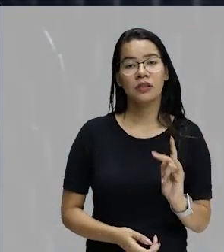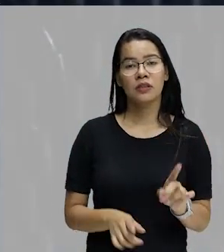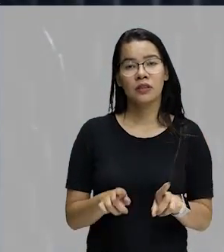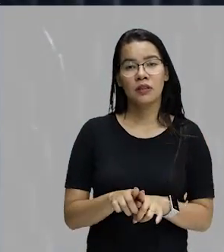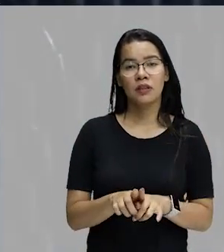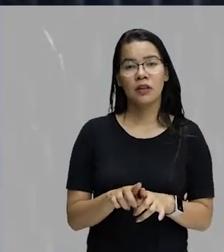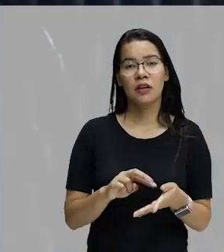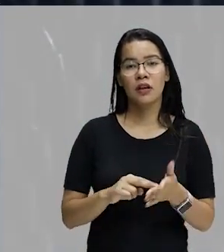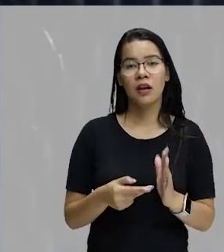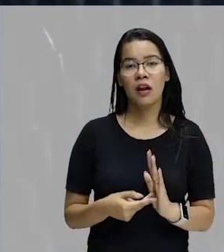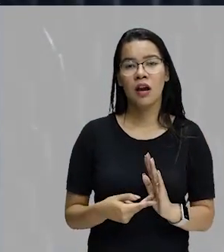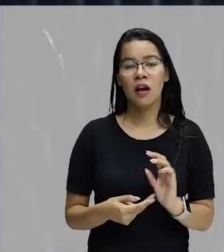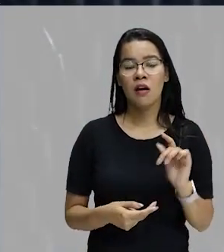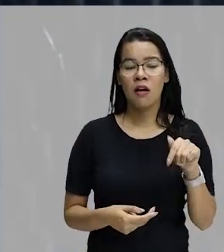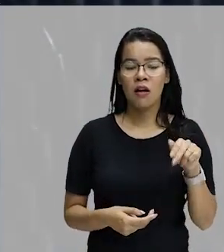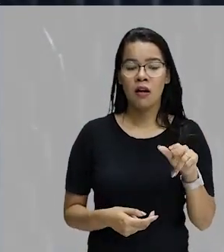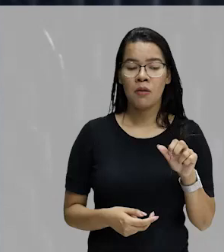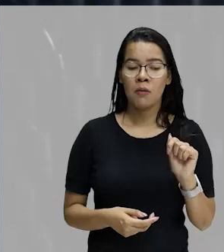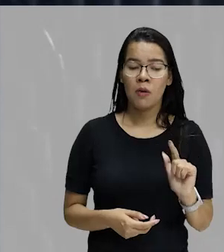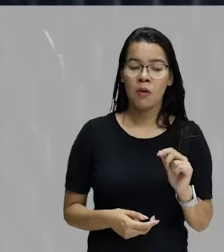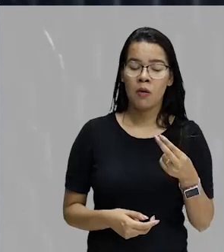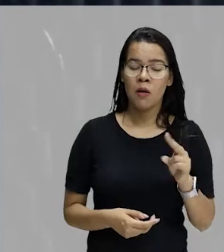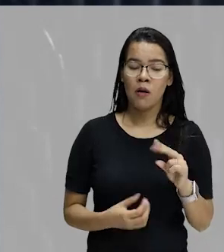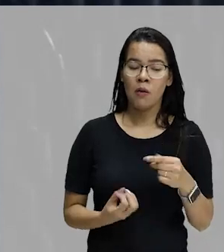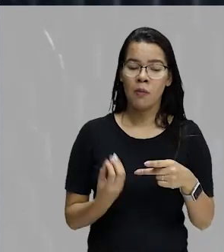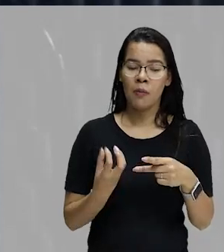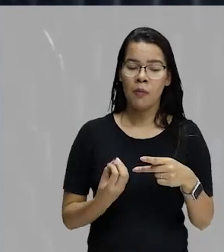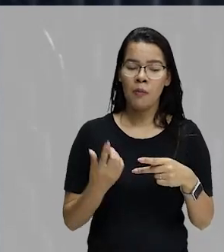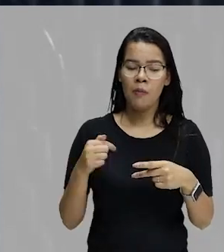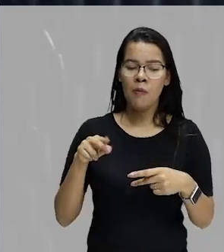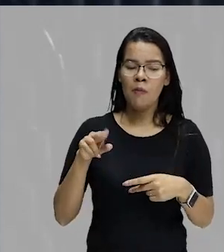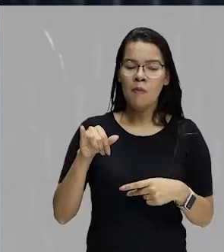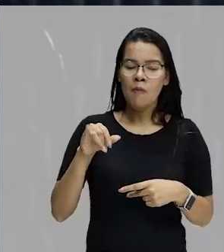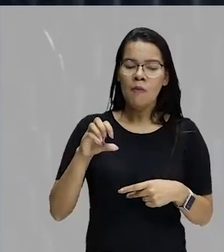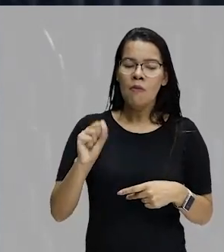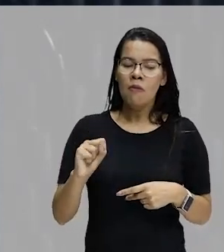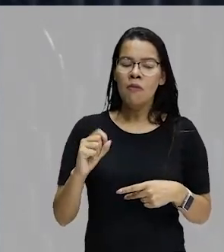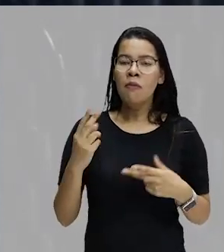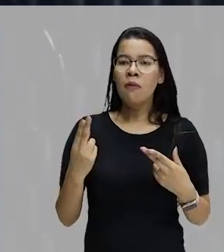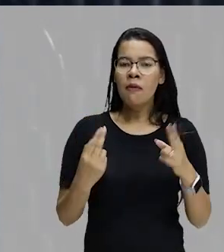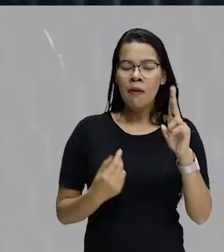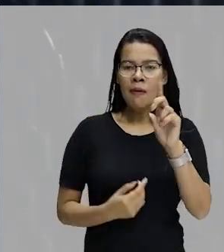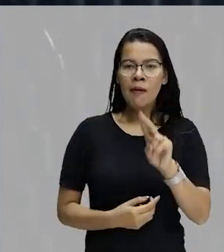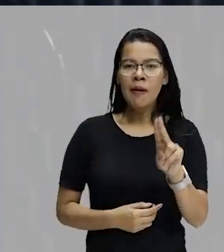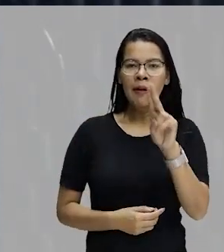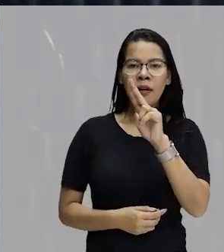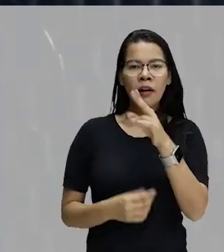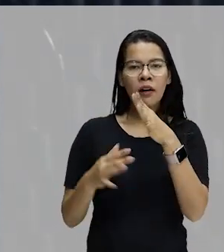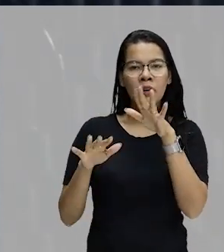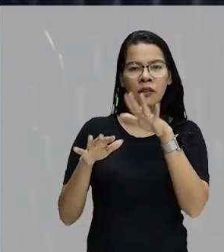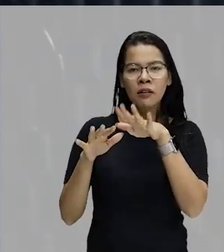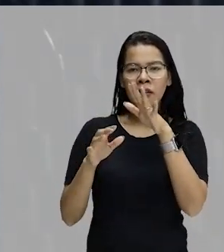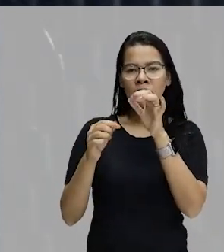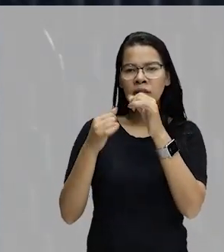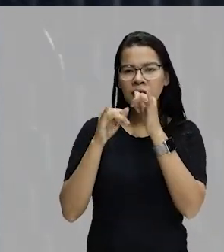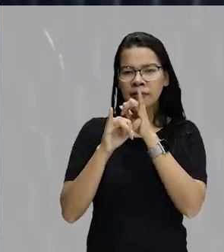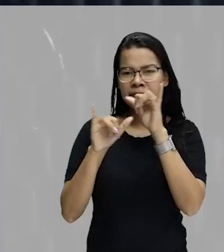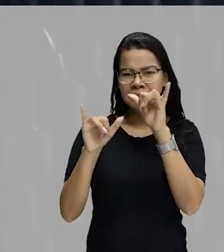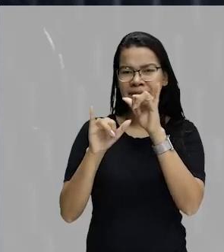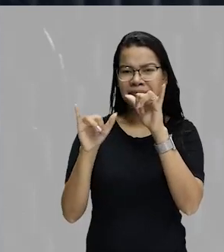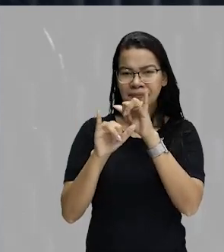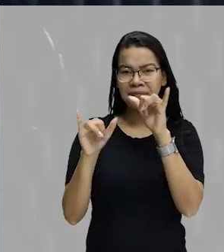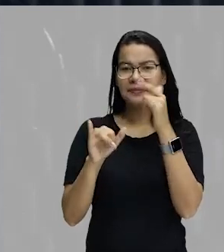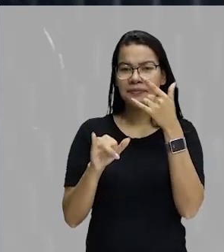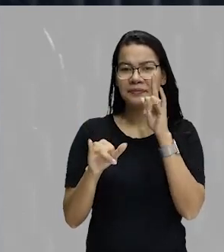como quais. E ele é utilizado normalmente para perguntar alguma coisa, para obter uma informação sobre algo,